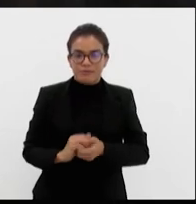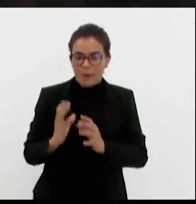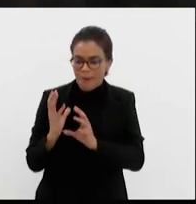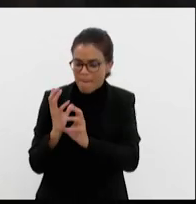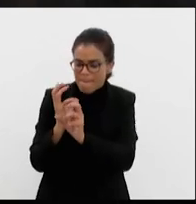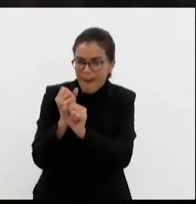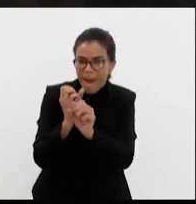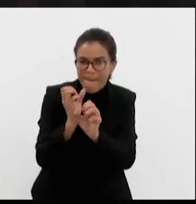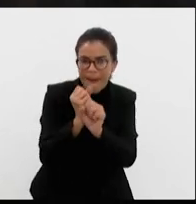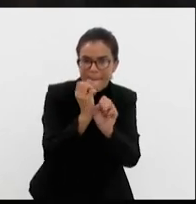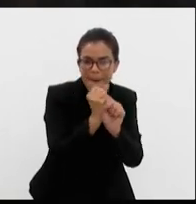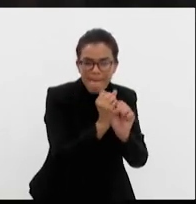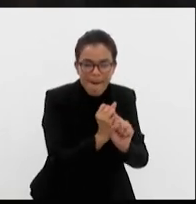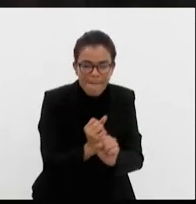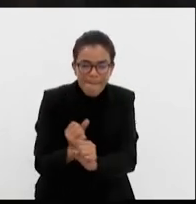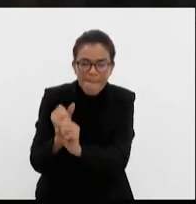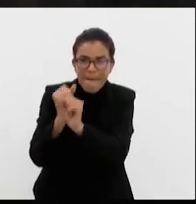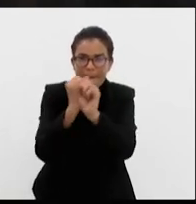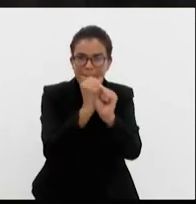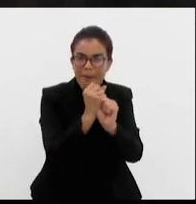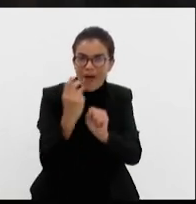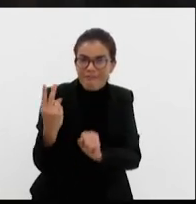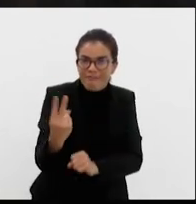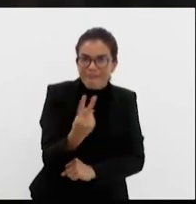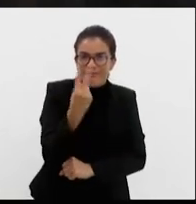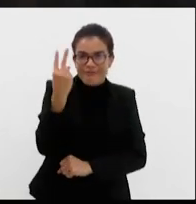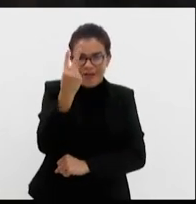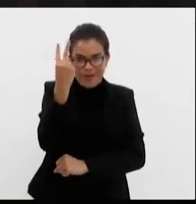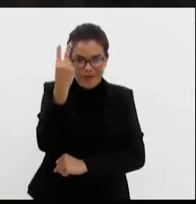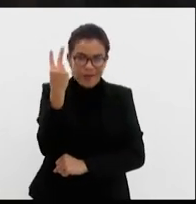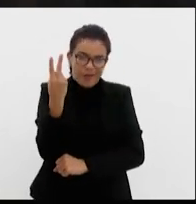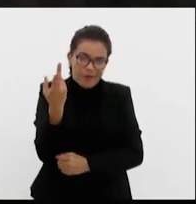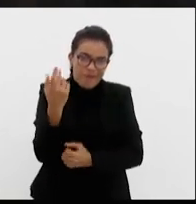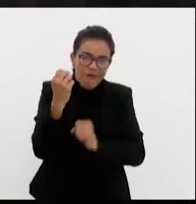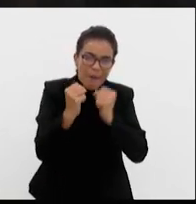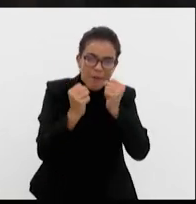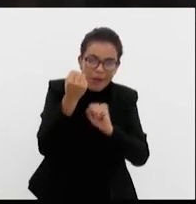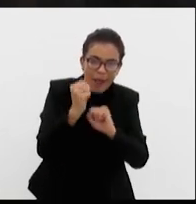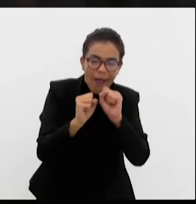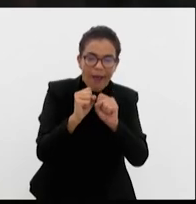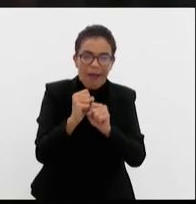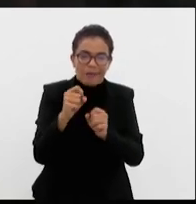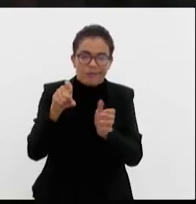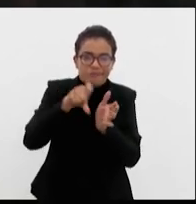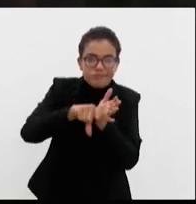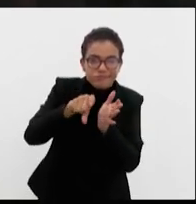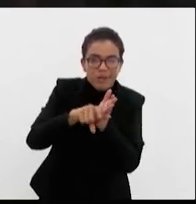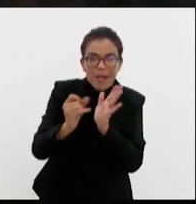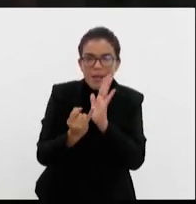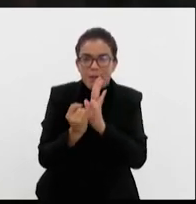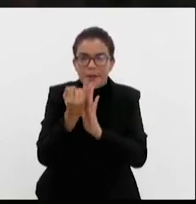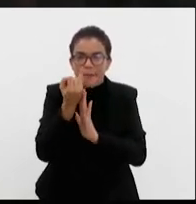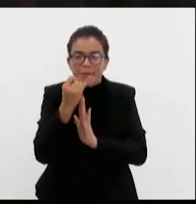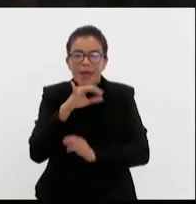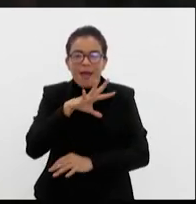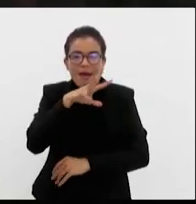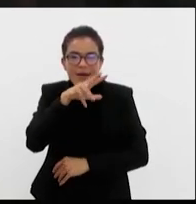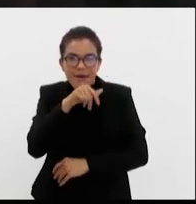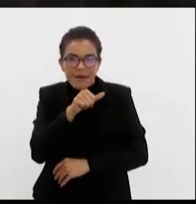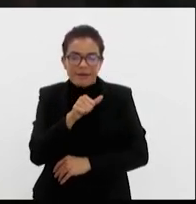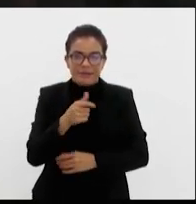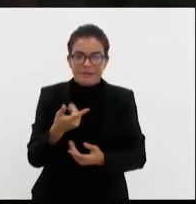tudo de riqueza que gera aqui, sob o ponto de vista dos impostos, incluindo aí imposto de renda,